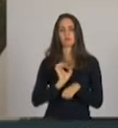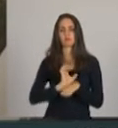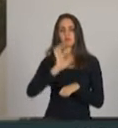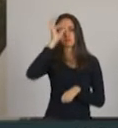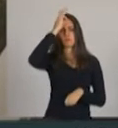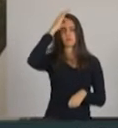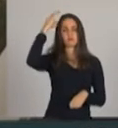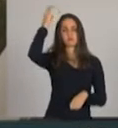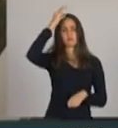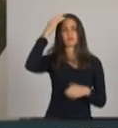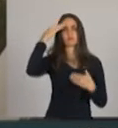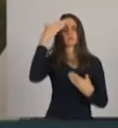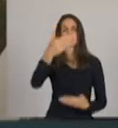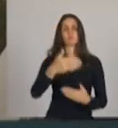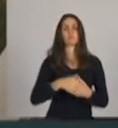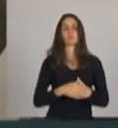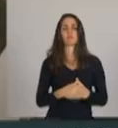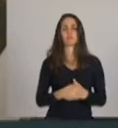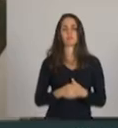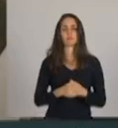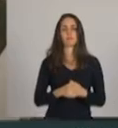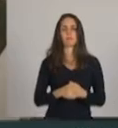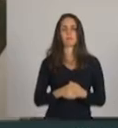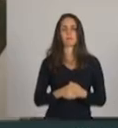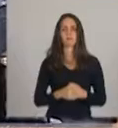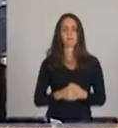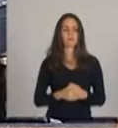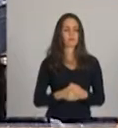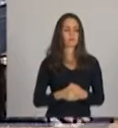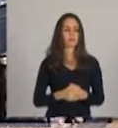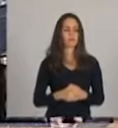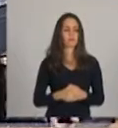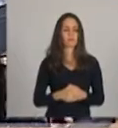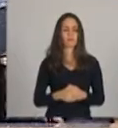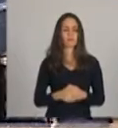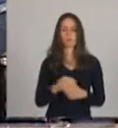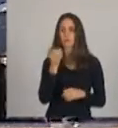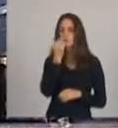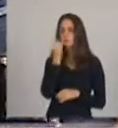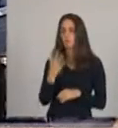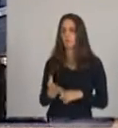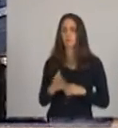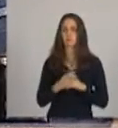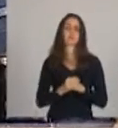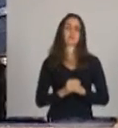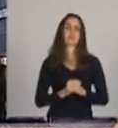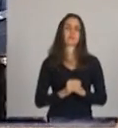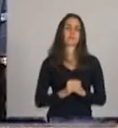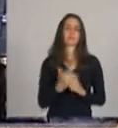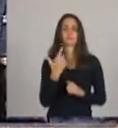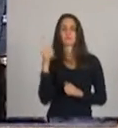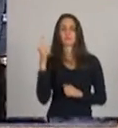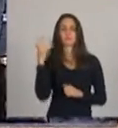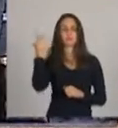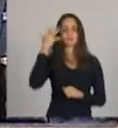Espírito Santo. Muito obrigado. Muito bem, deputado José Esmeralda. Próximo